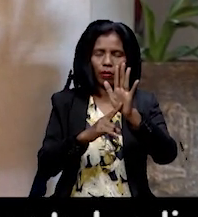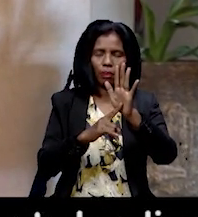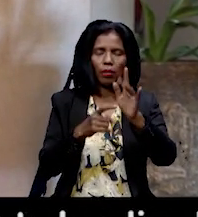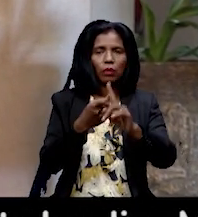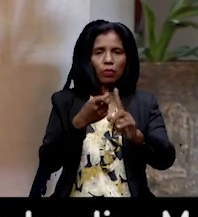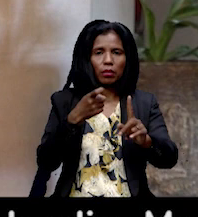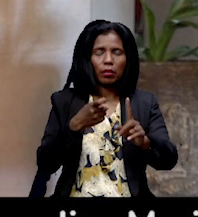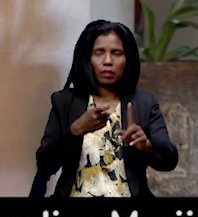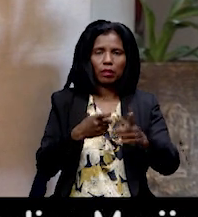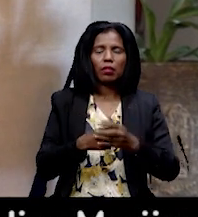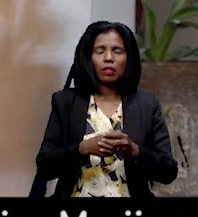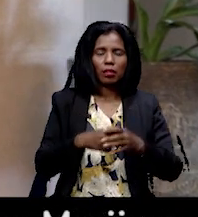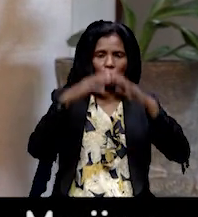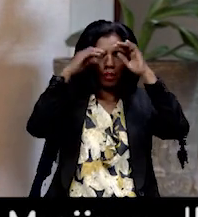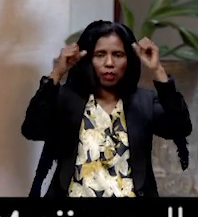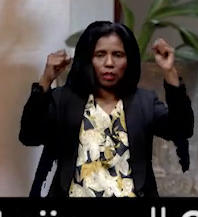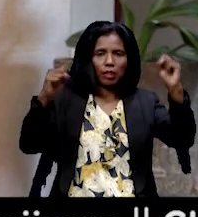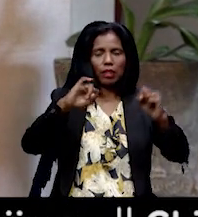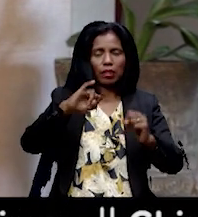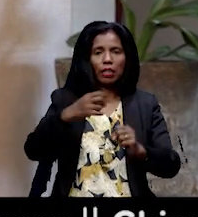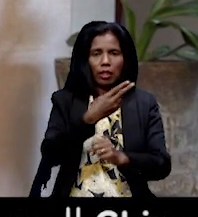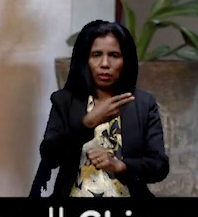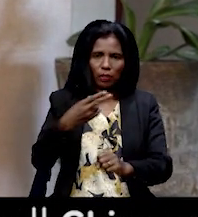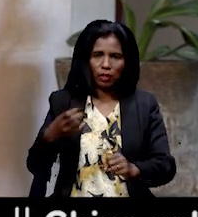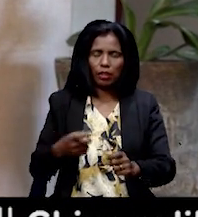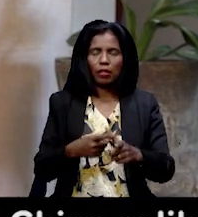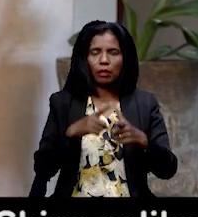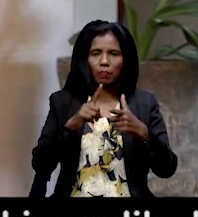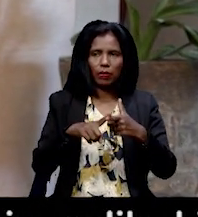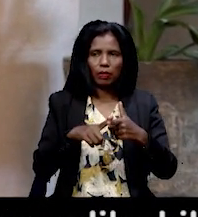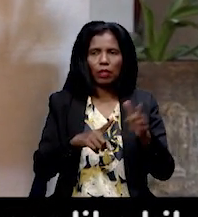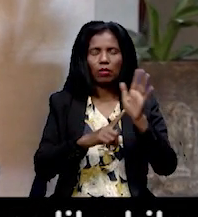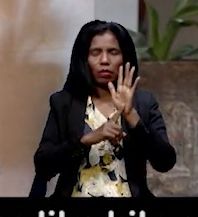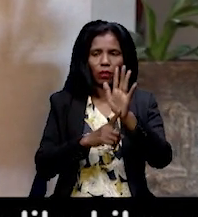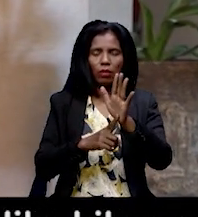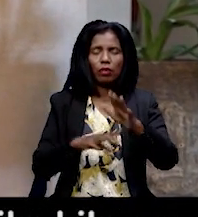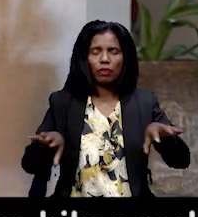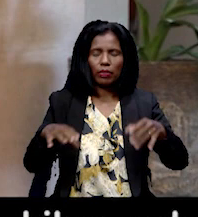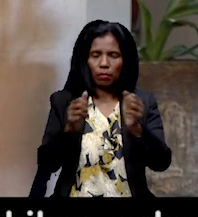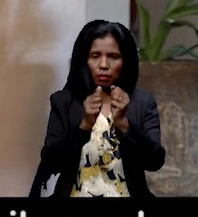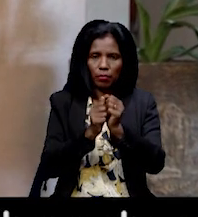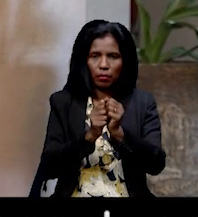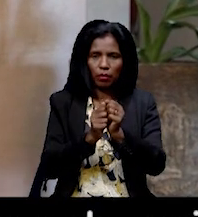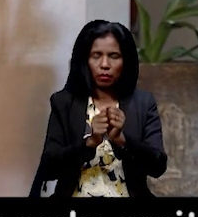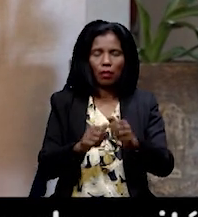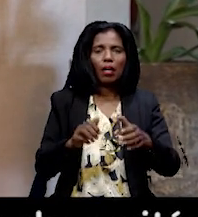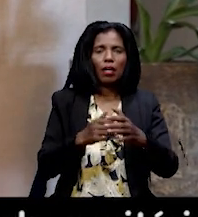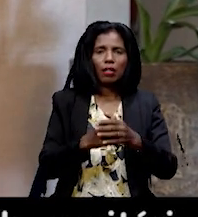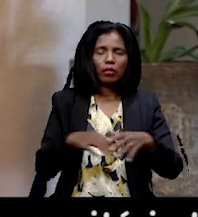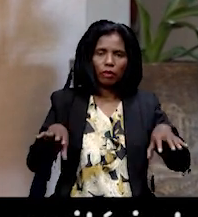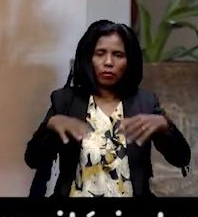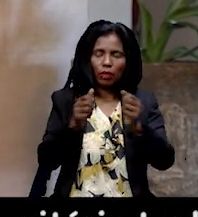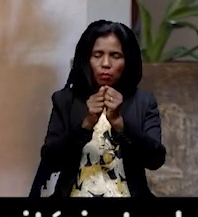no mostra a TOEFL fala commitmento Indonésia Niem para o de e hamet litang